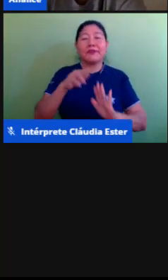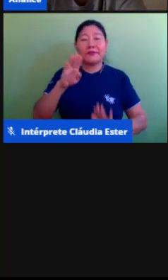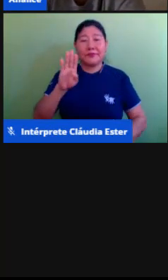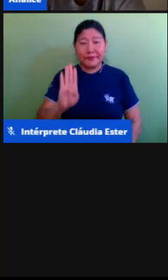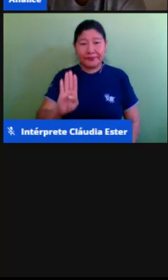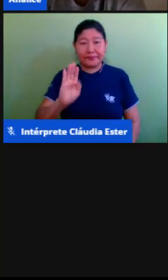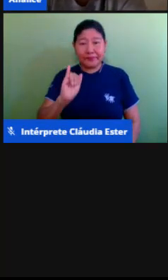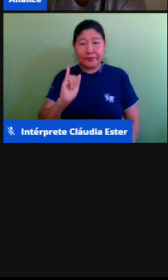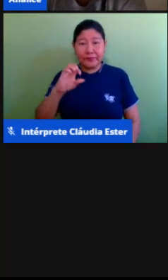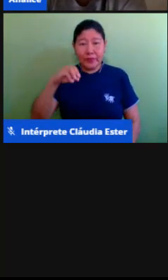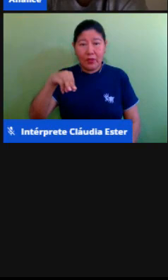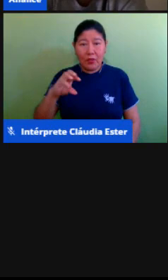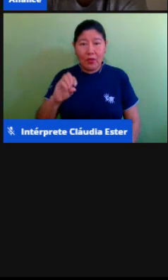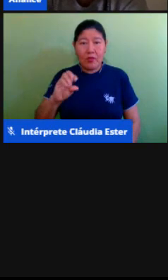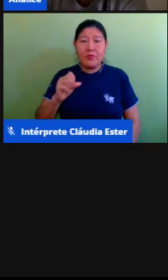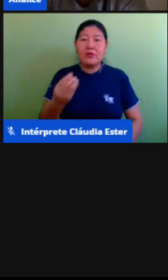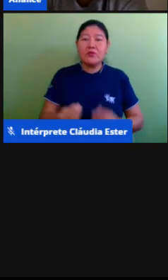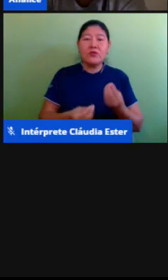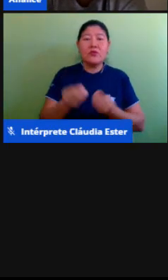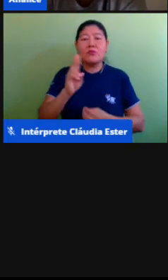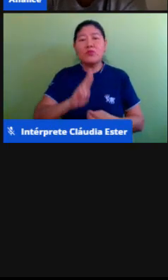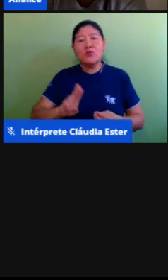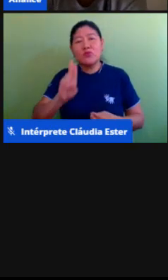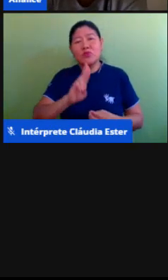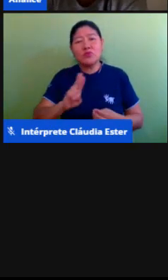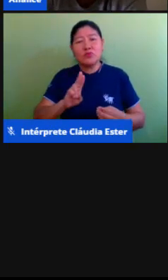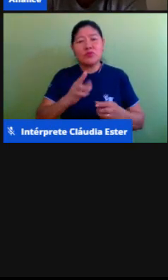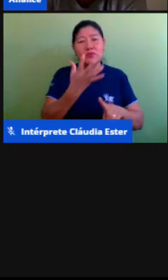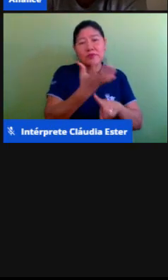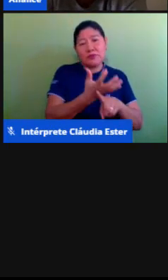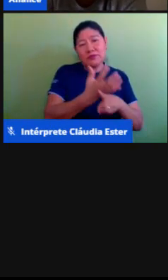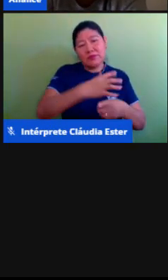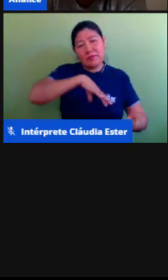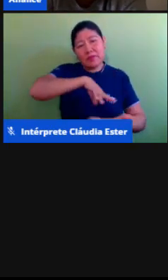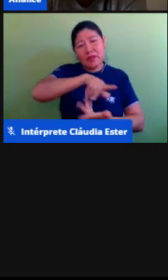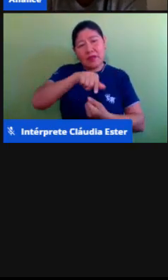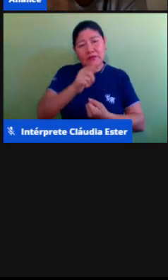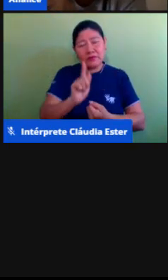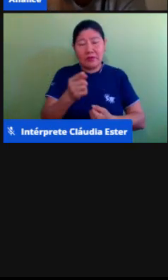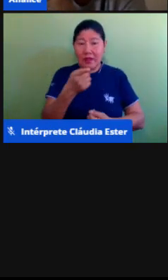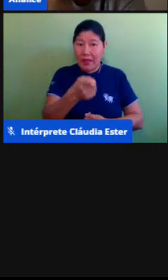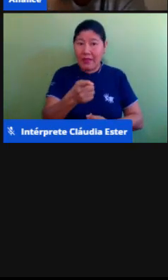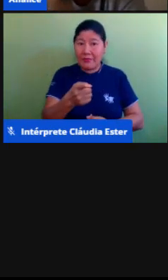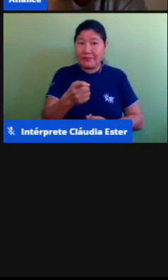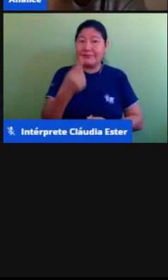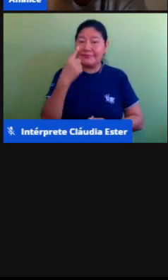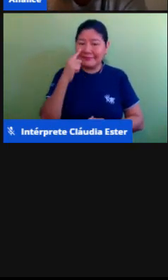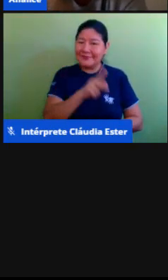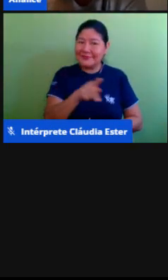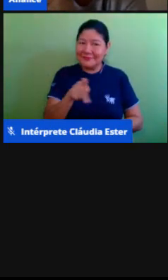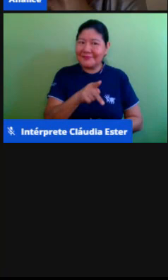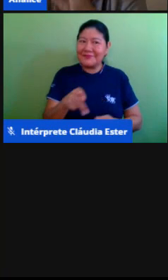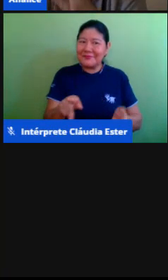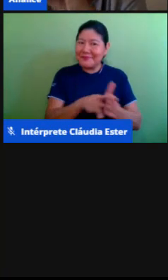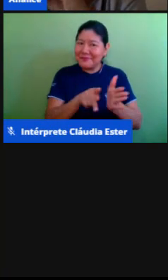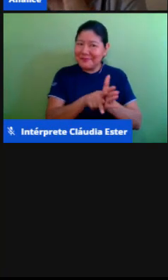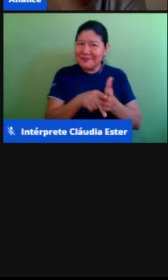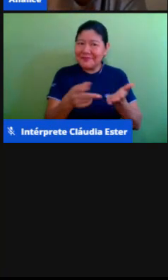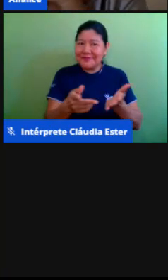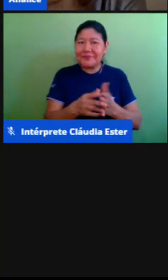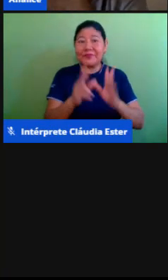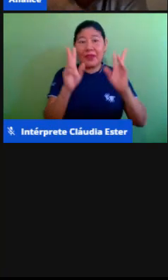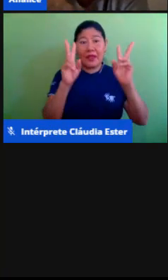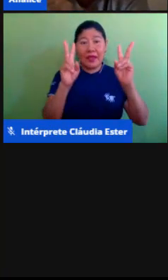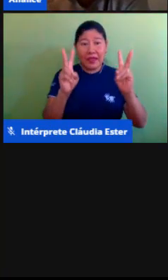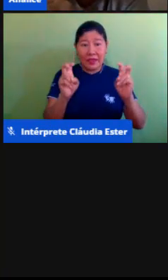como um recurso para as aulas de geografia. Então, assim, foi pensado para você, professor, tá bom? Então, esse tema é para